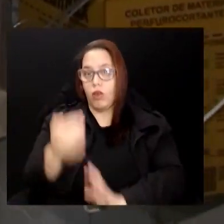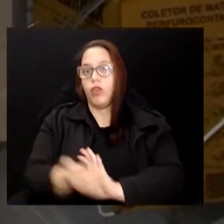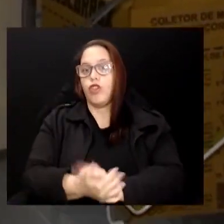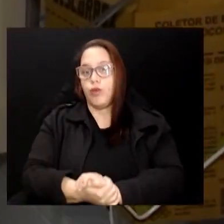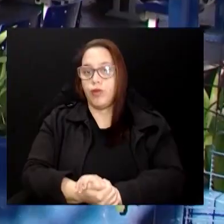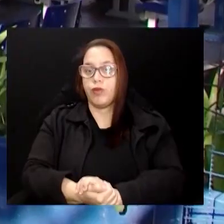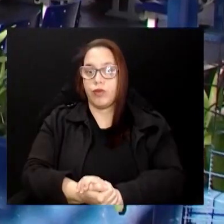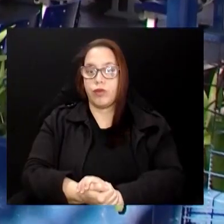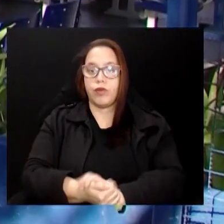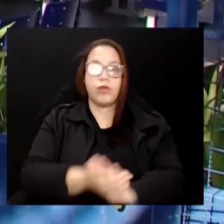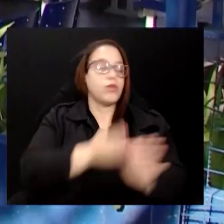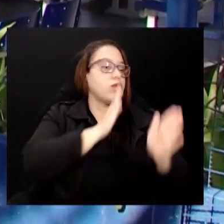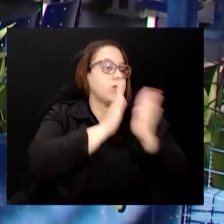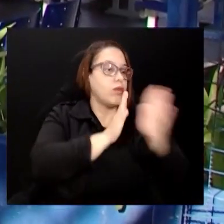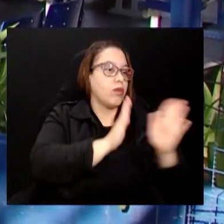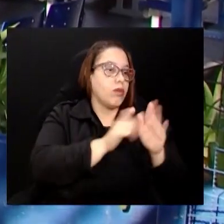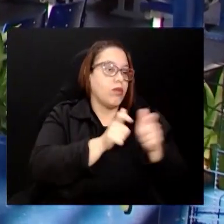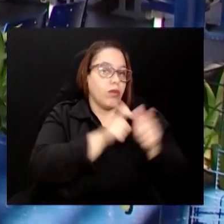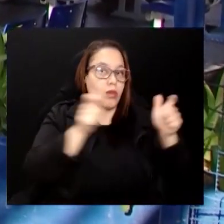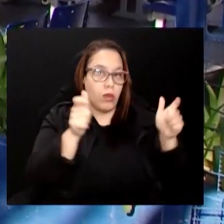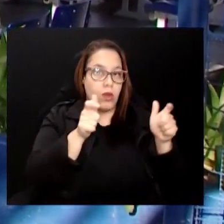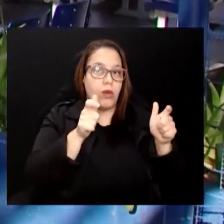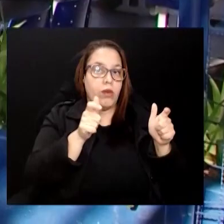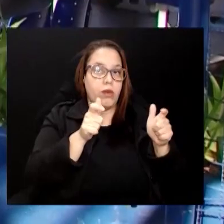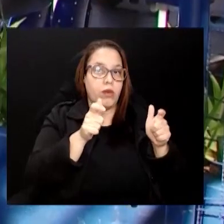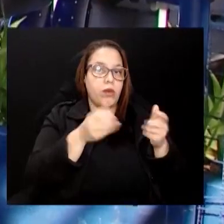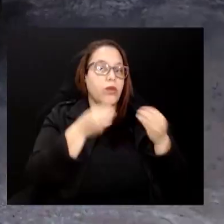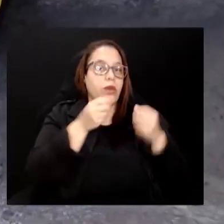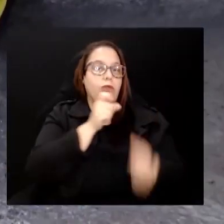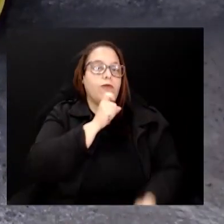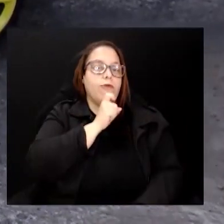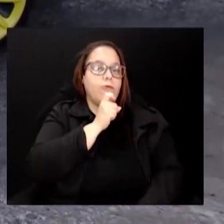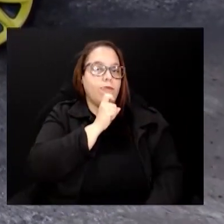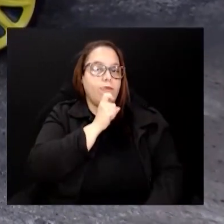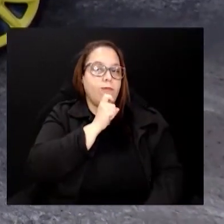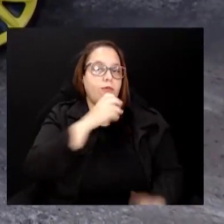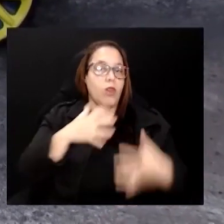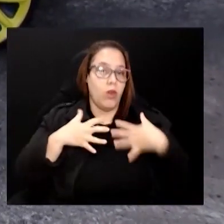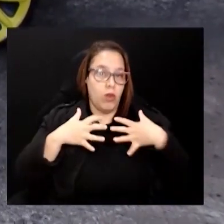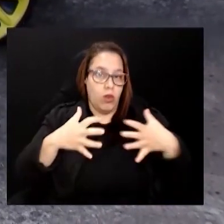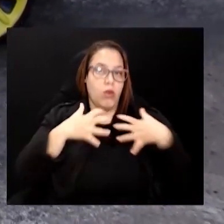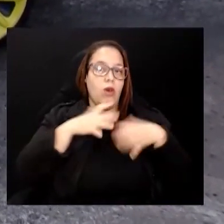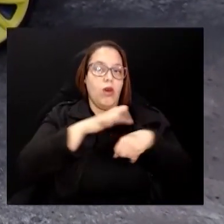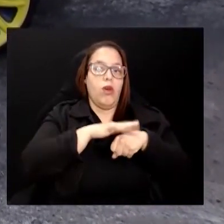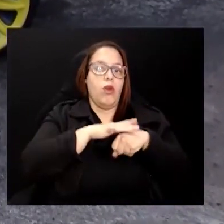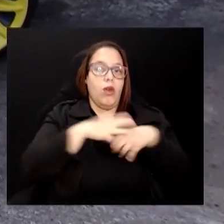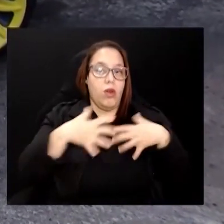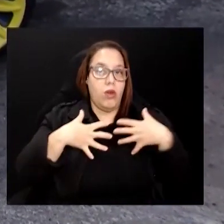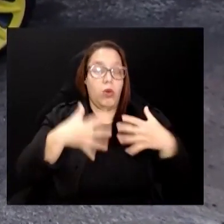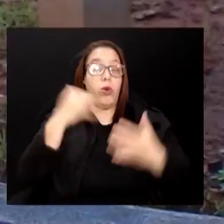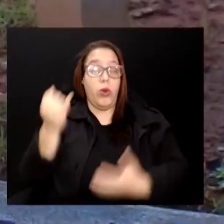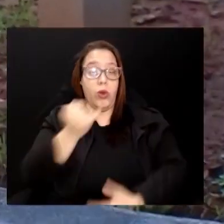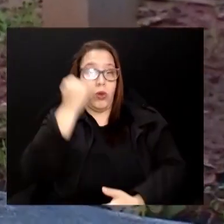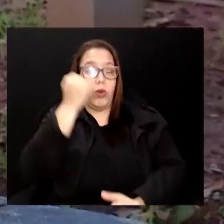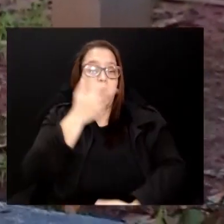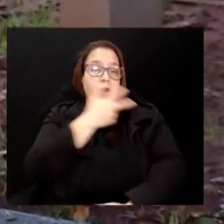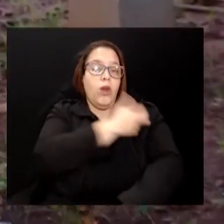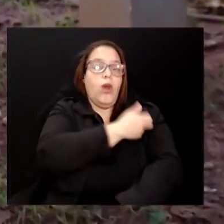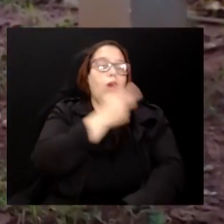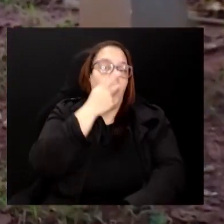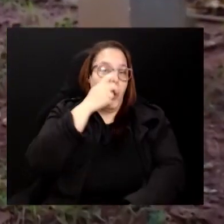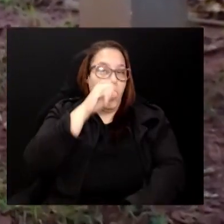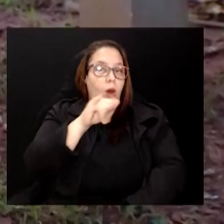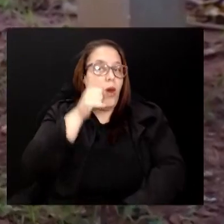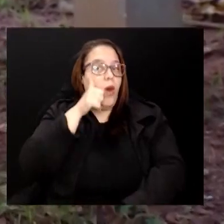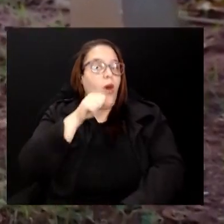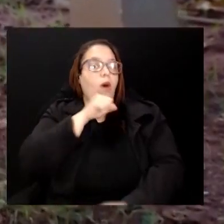de alta, como está no frio, alta de pneumonia, doenças respiratórias, é importante que os pais vão até o posto de saúde procurar o mais rápido